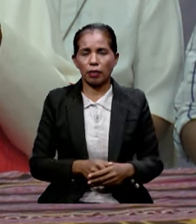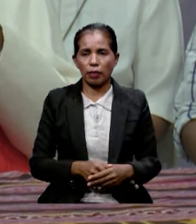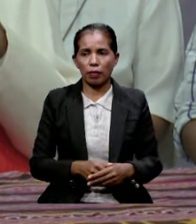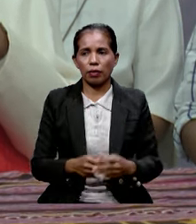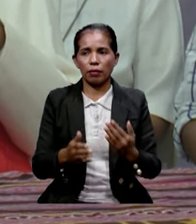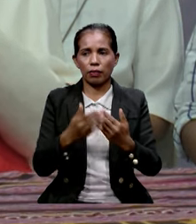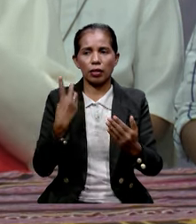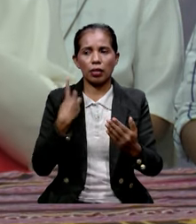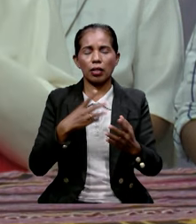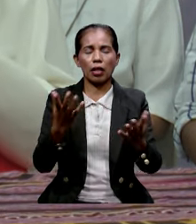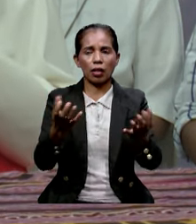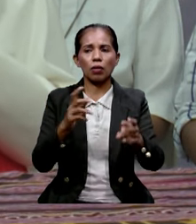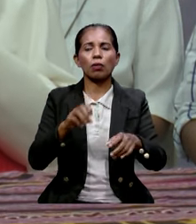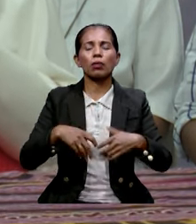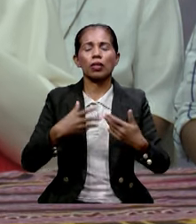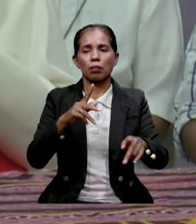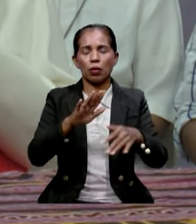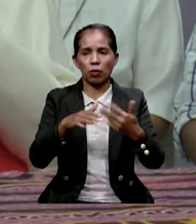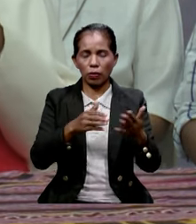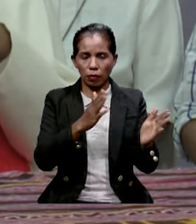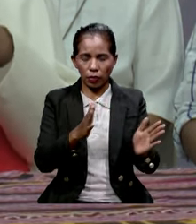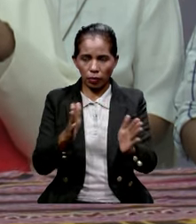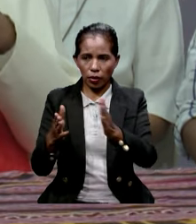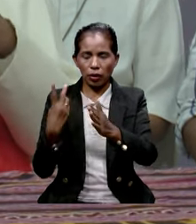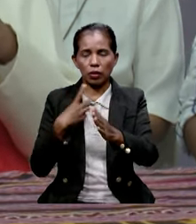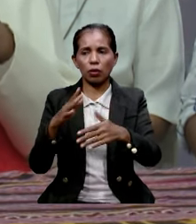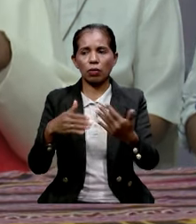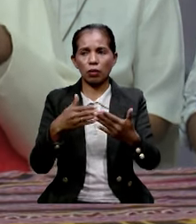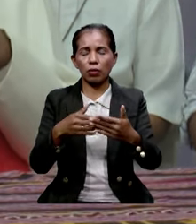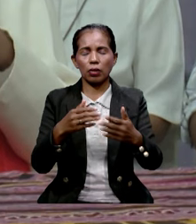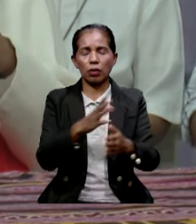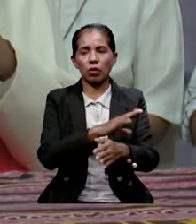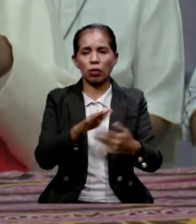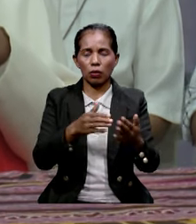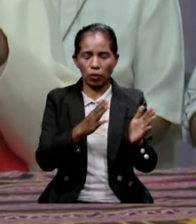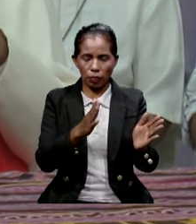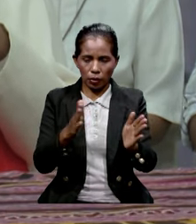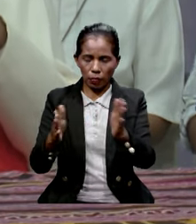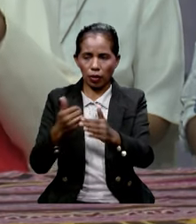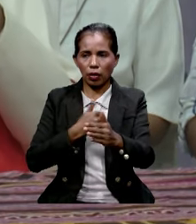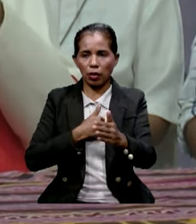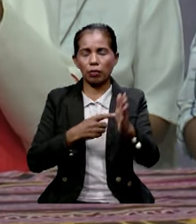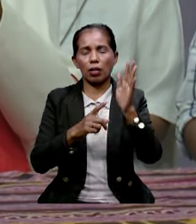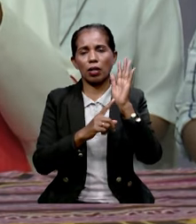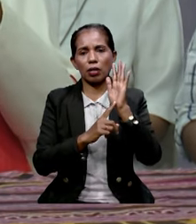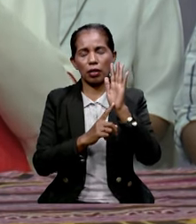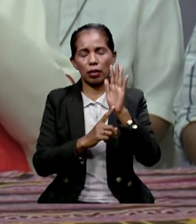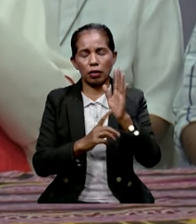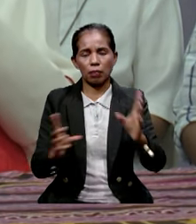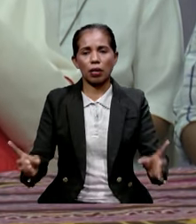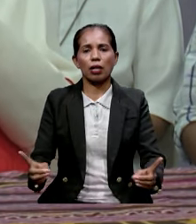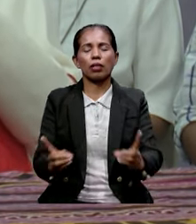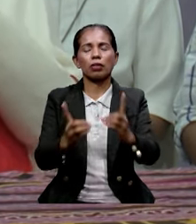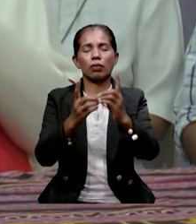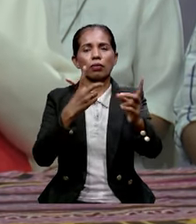fácil, muita cara, o ensaio é muito bem preparado, até que a boa turma, nem muita rota, quem cobrou, o outro prepara, a tu sai para a soro, visita um papa ninguém